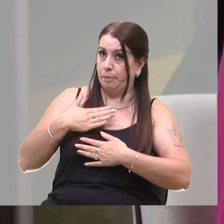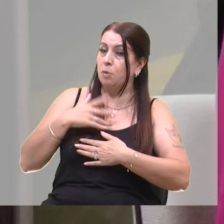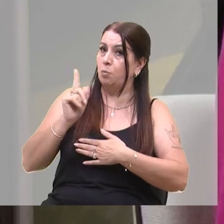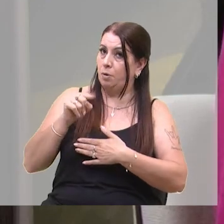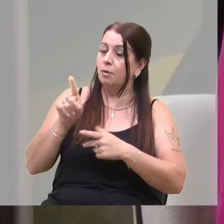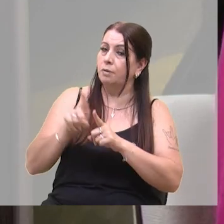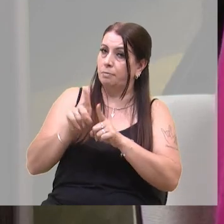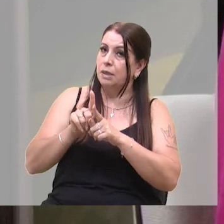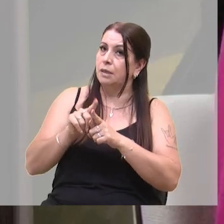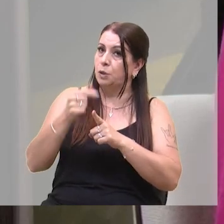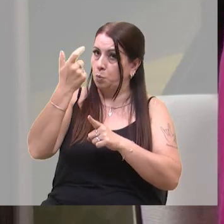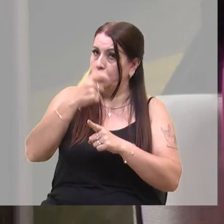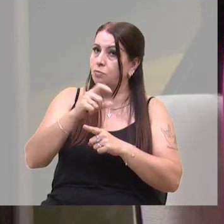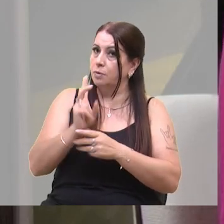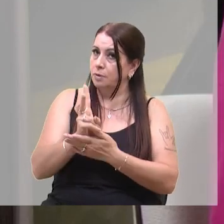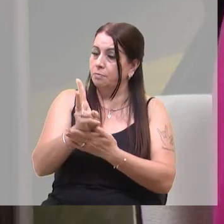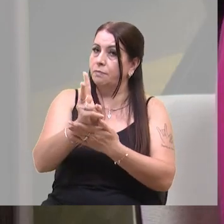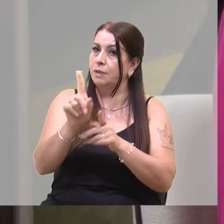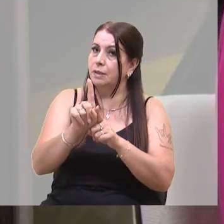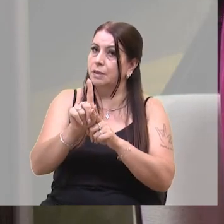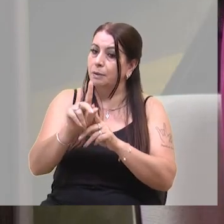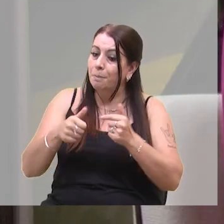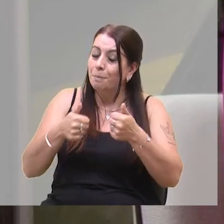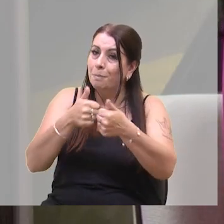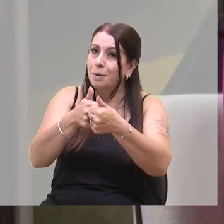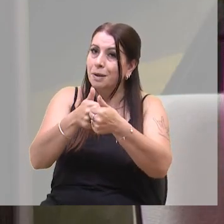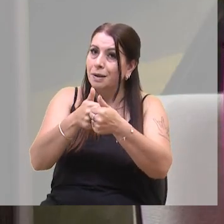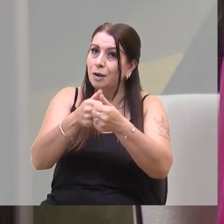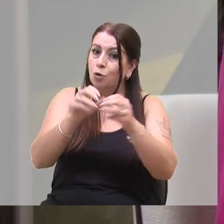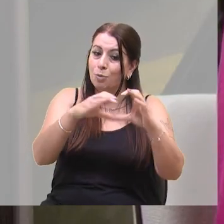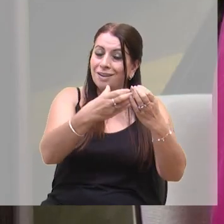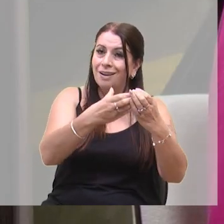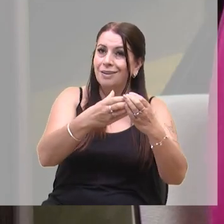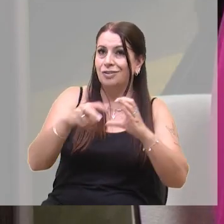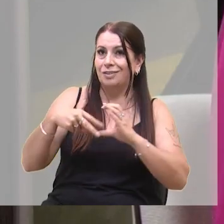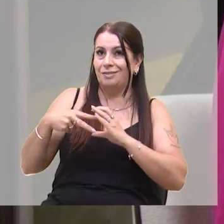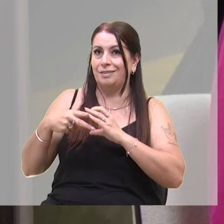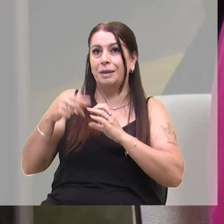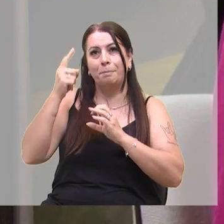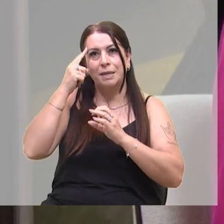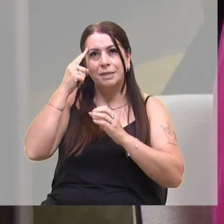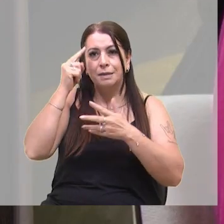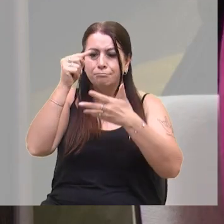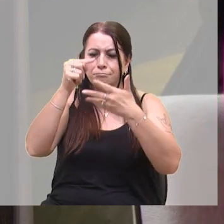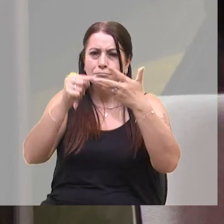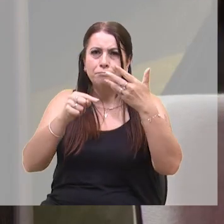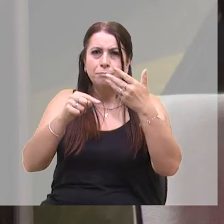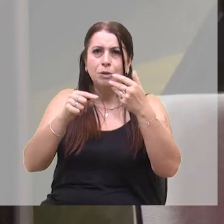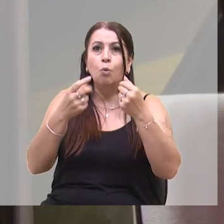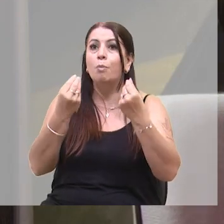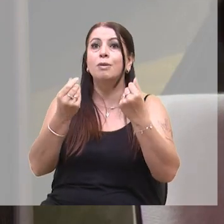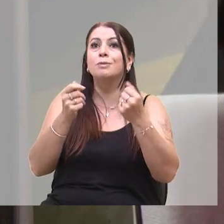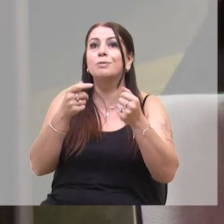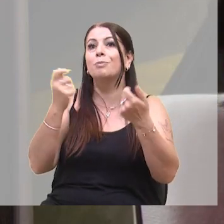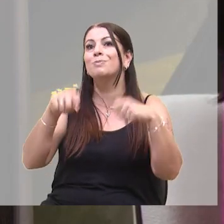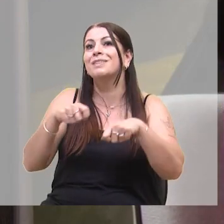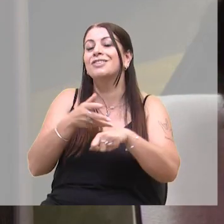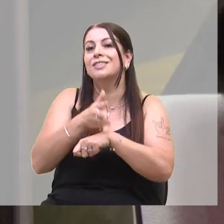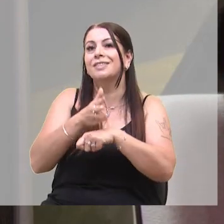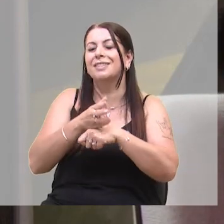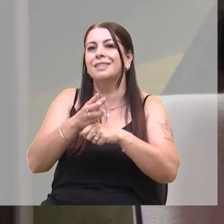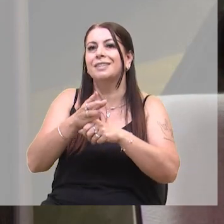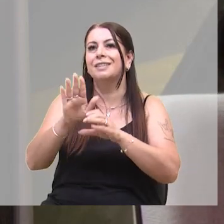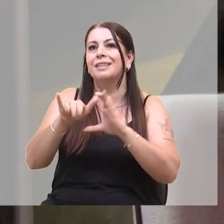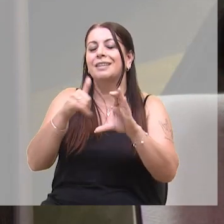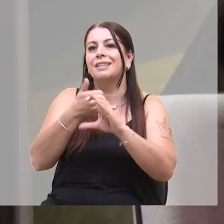pensar se o nosso objetivo e o meu sempre é, e acho que sempre será, aproximar o legislativo e a comunidade, e a gente